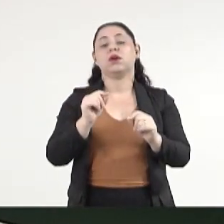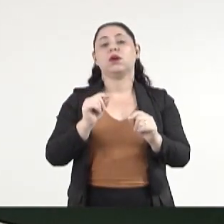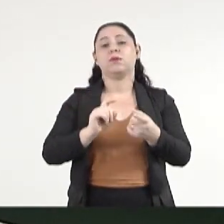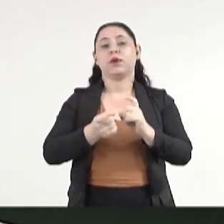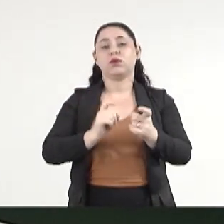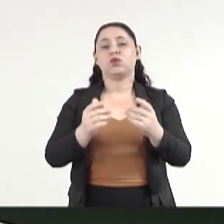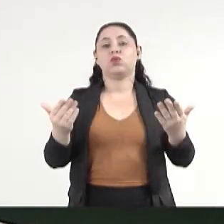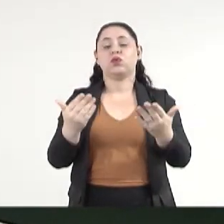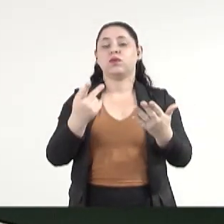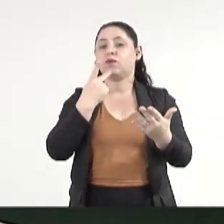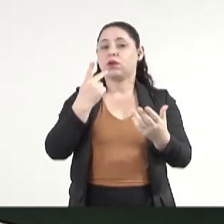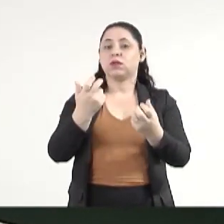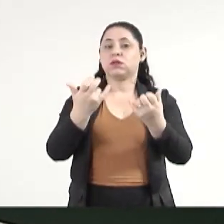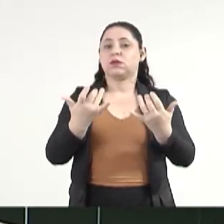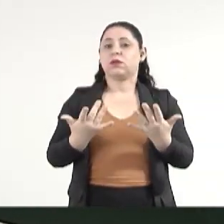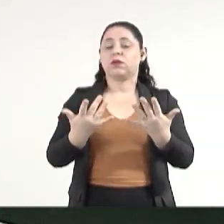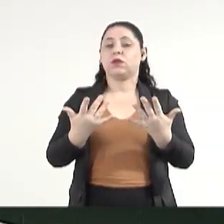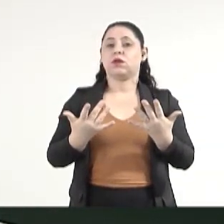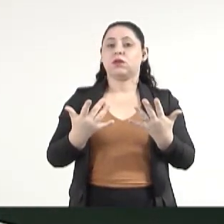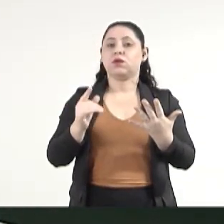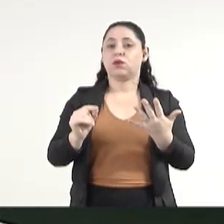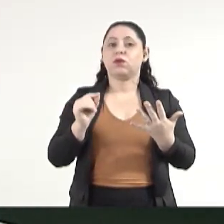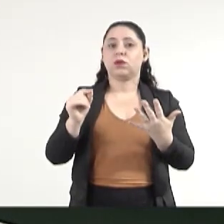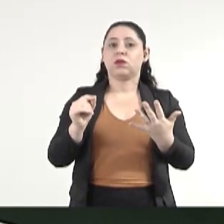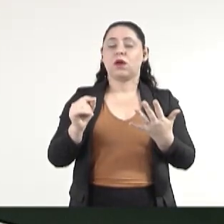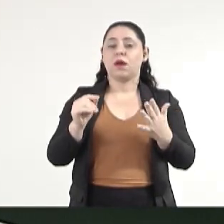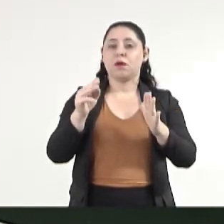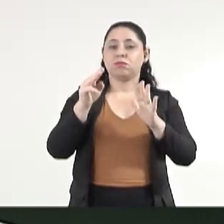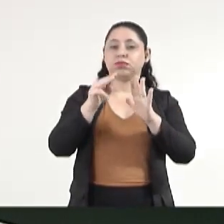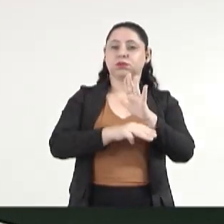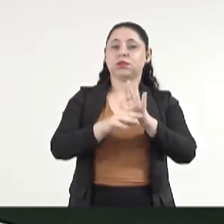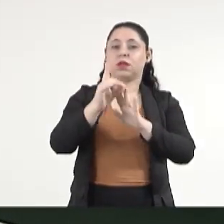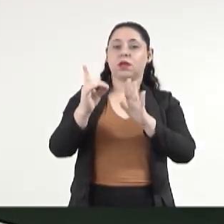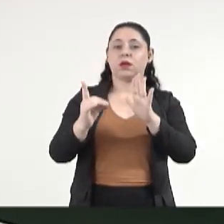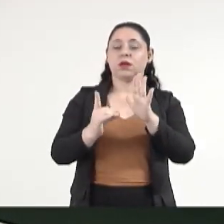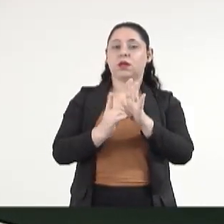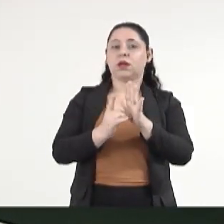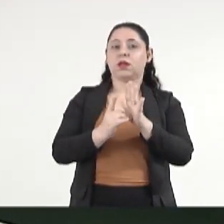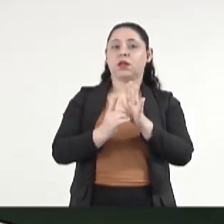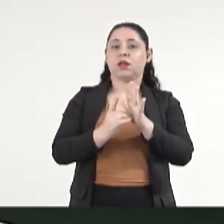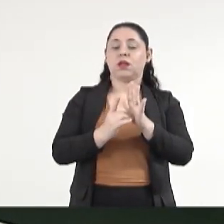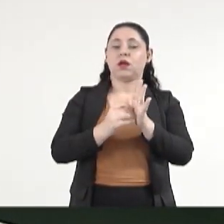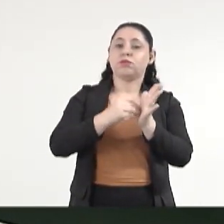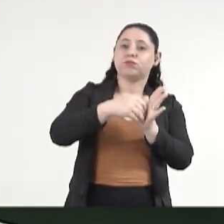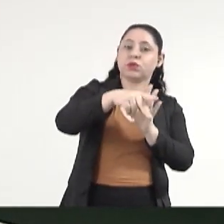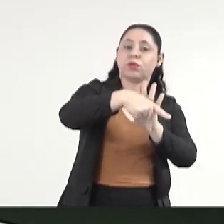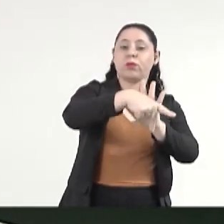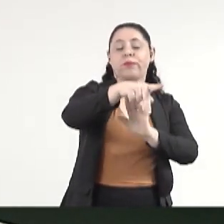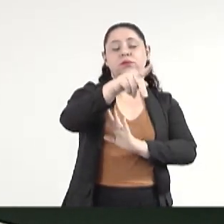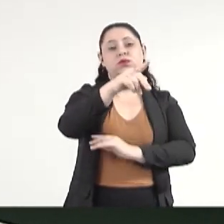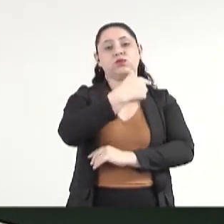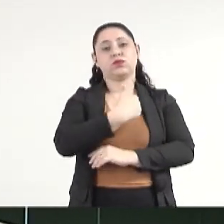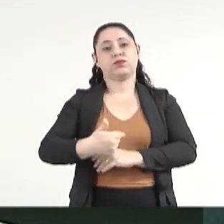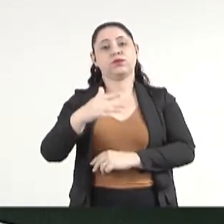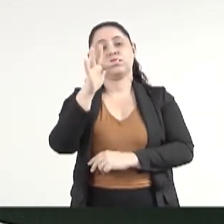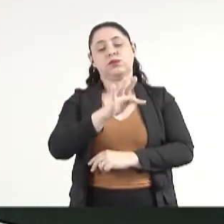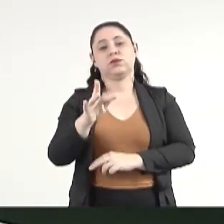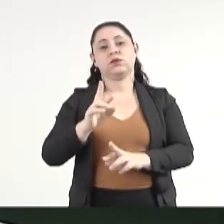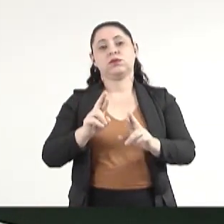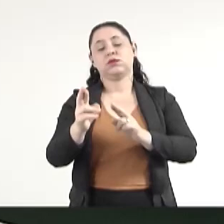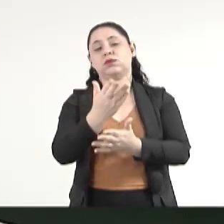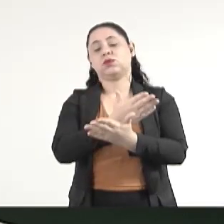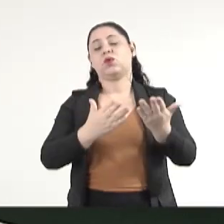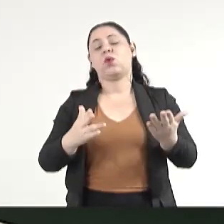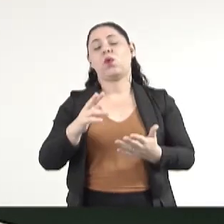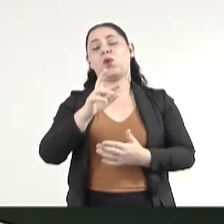pequeno expediente da sessão de hoje, a senhora falou sobre uma minuta de decreto que há de ser encaminhada ao governo federal com relação